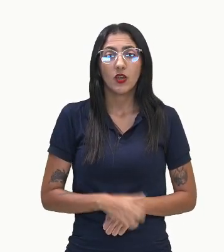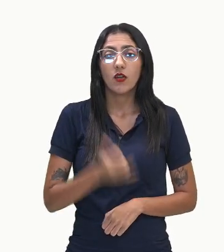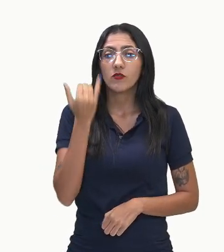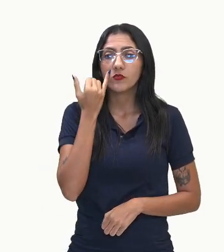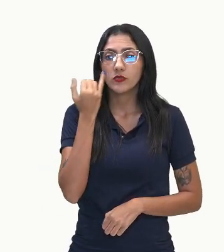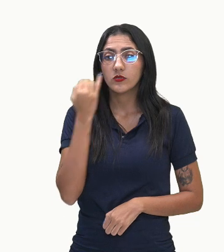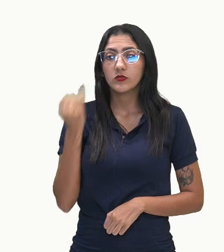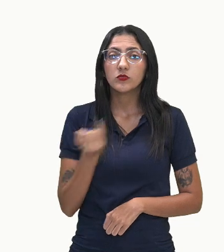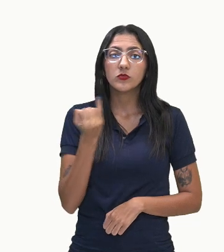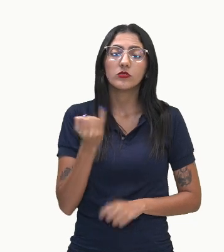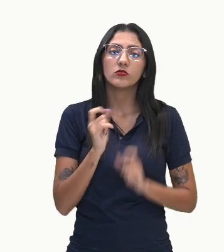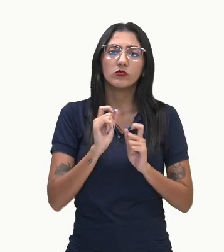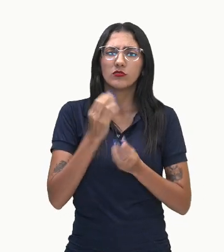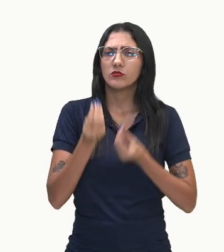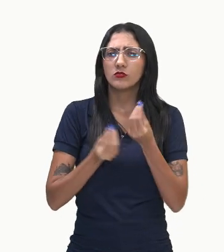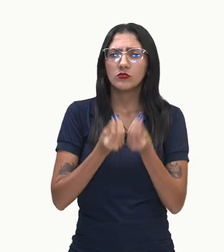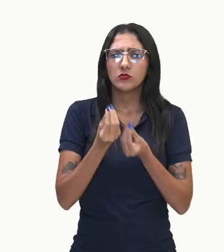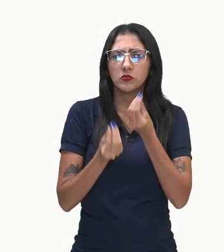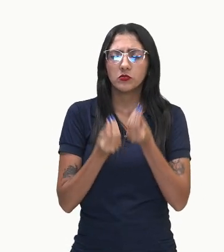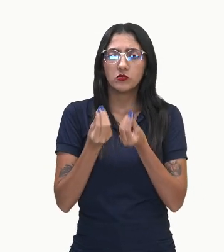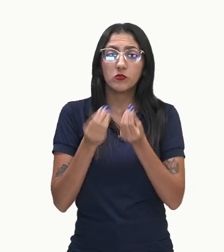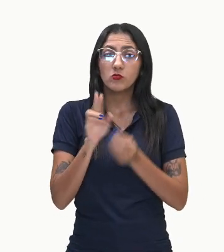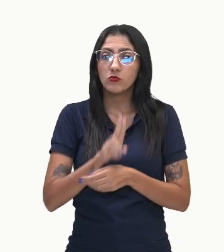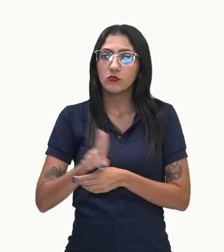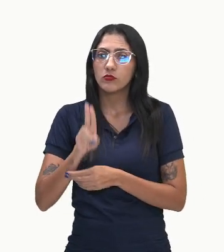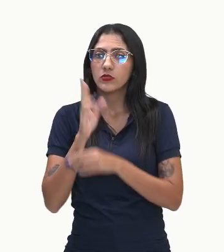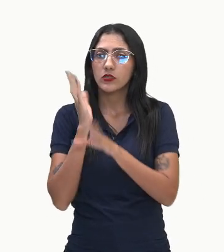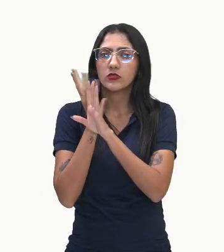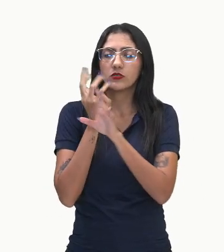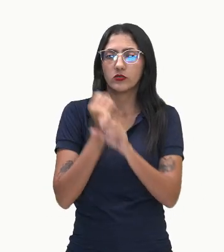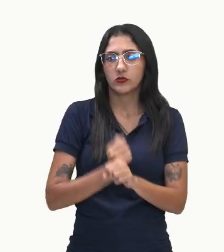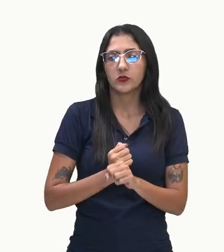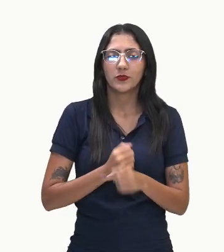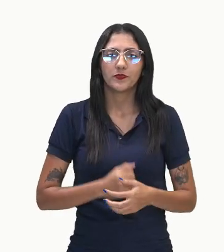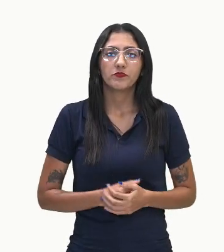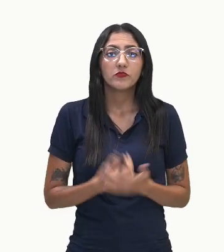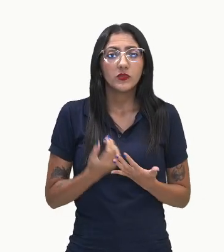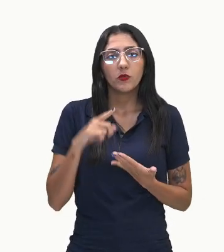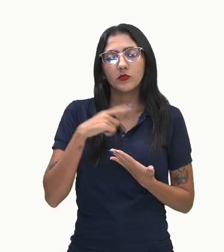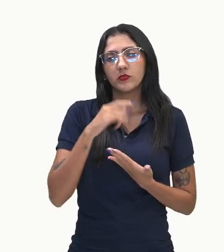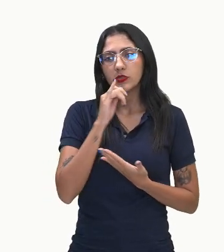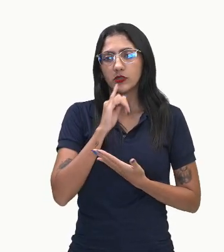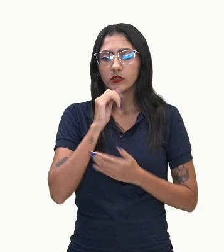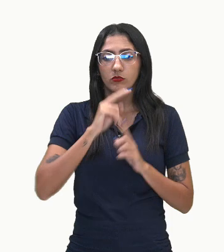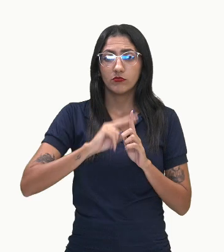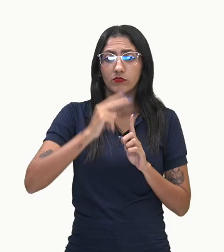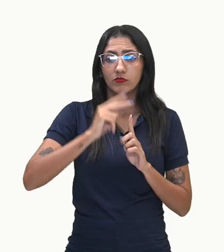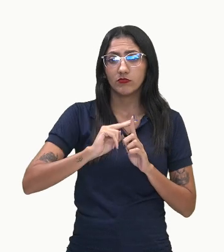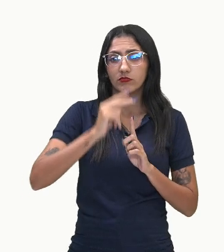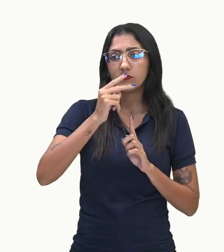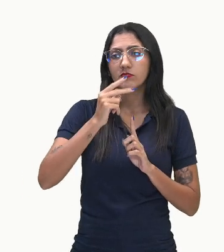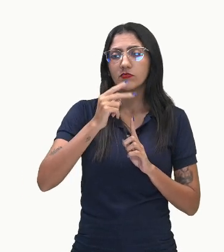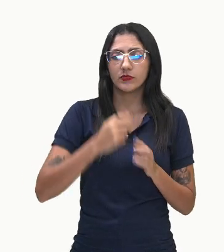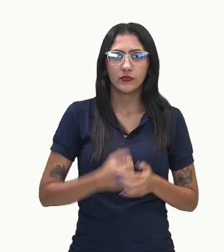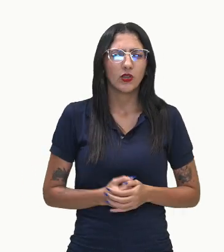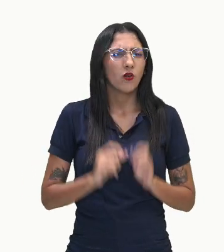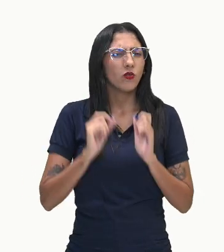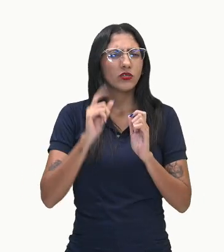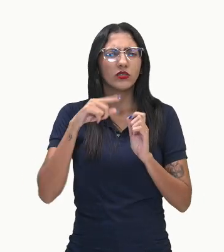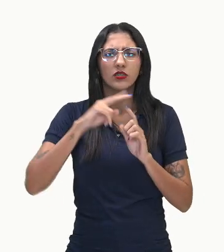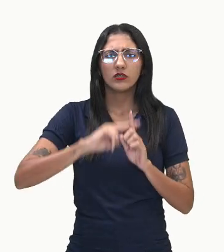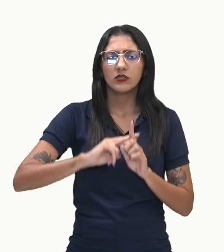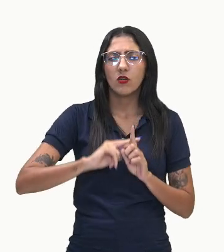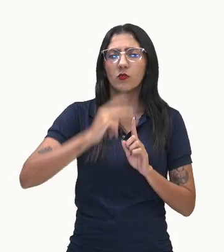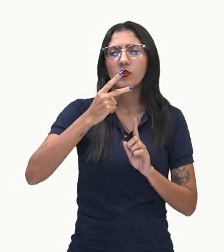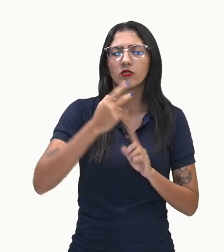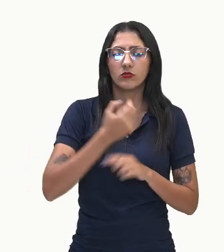porcentagem é a aplicação dela. Geralmente, quando eu estou trabalhando com aumento e desconto. O que é o aumento? É o